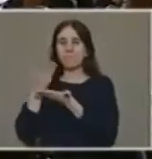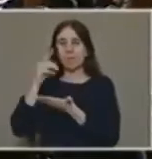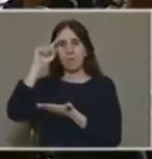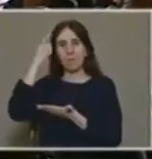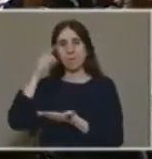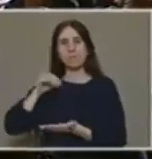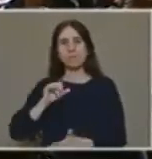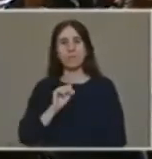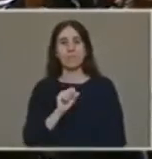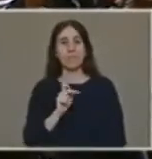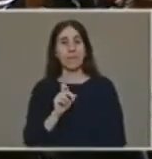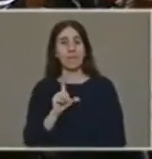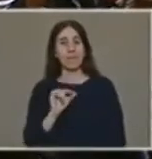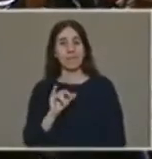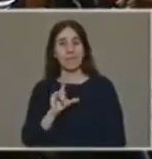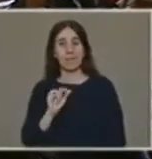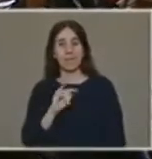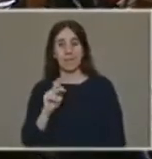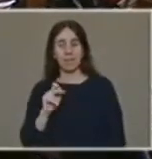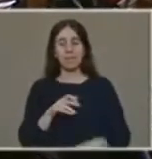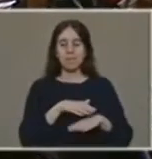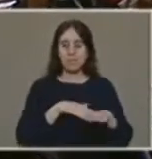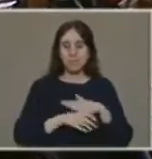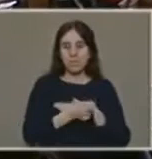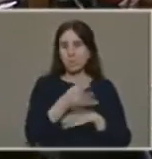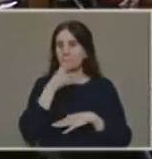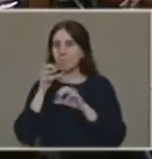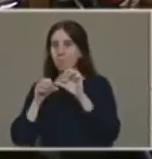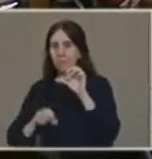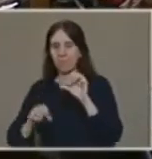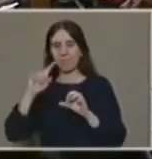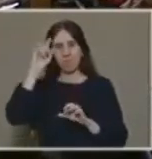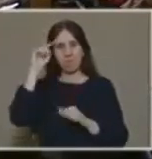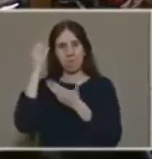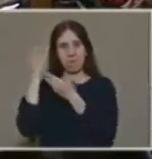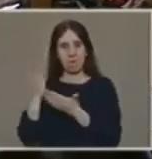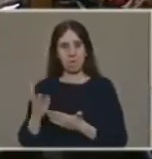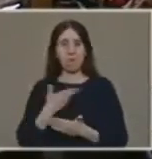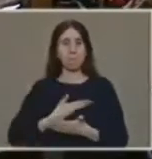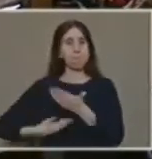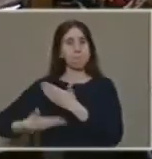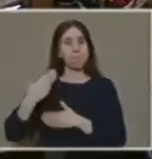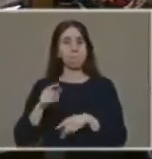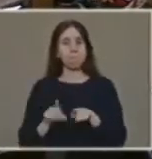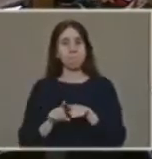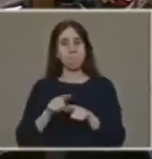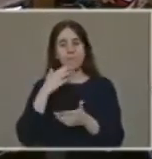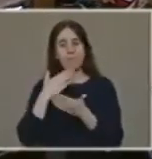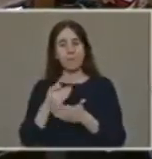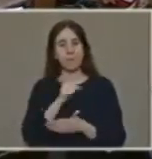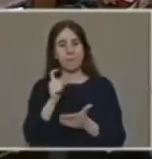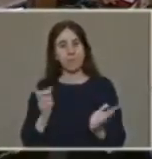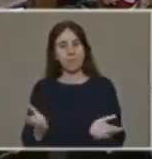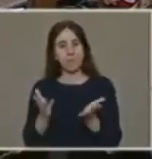Galileia. Gestos e palavras proféticas que, como no princípio, promovem a paz e